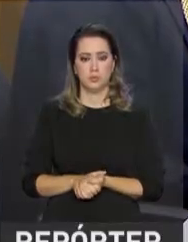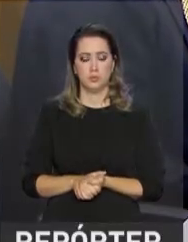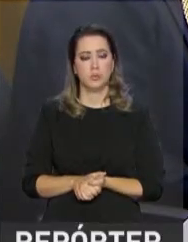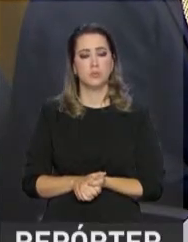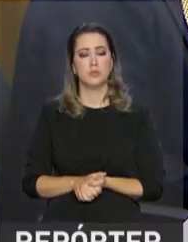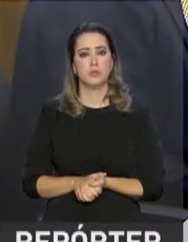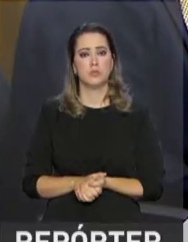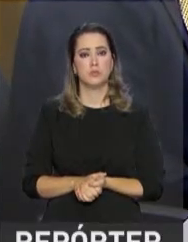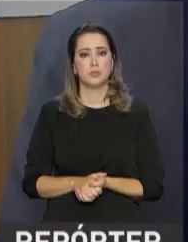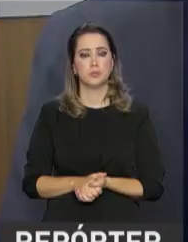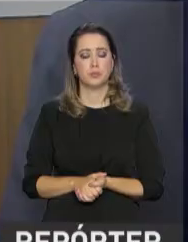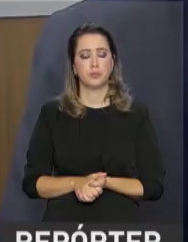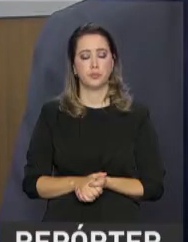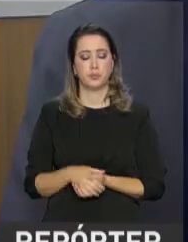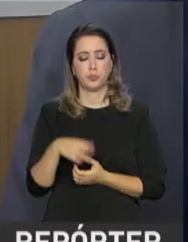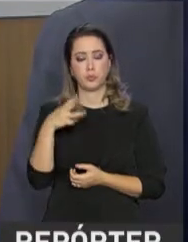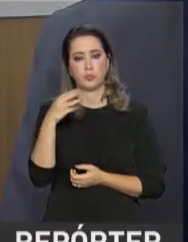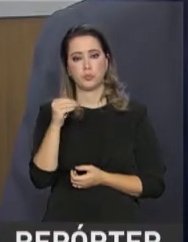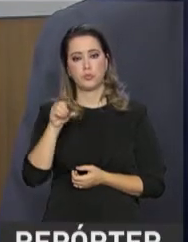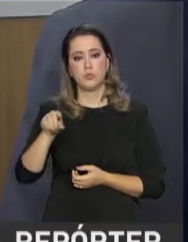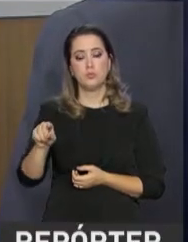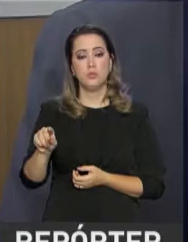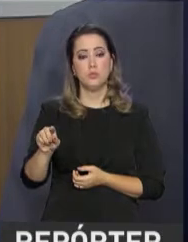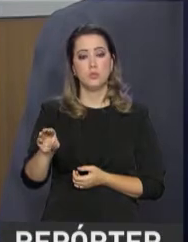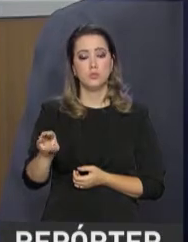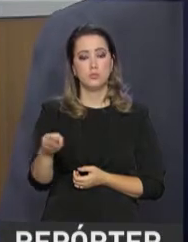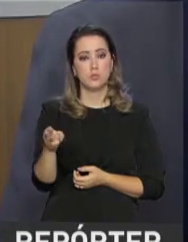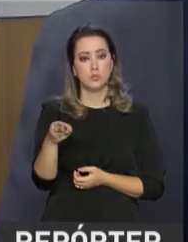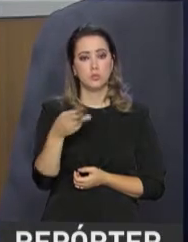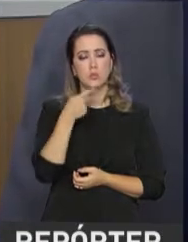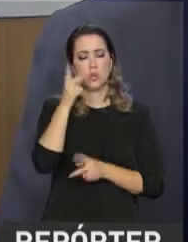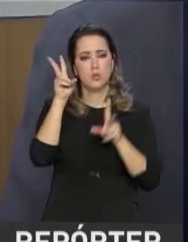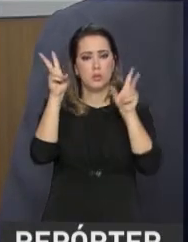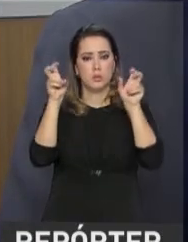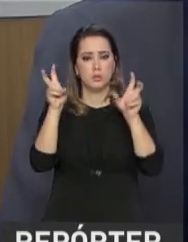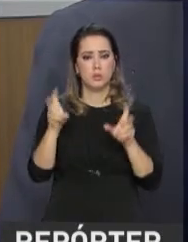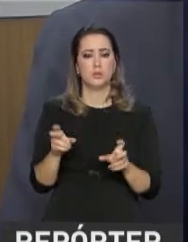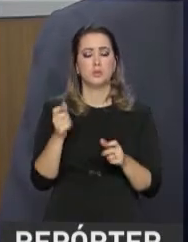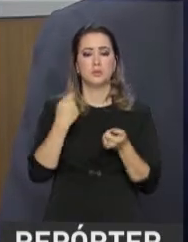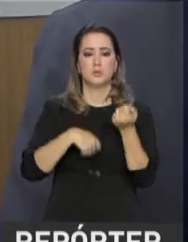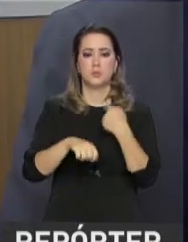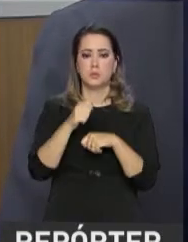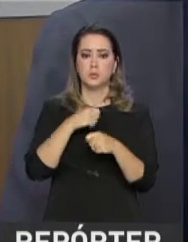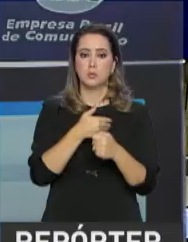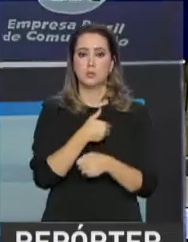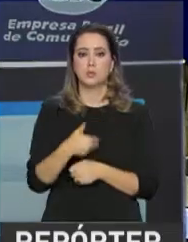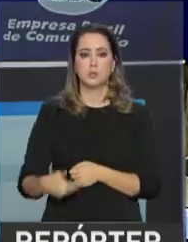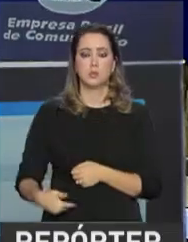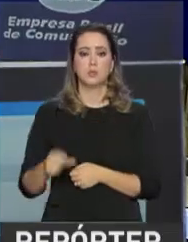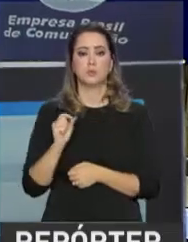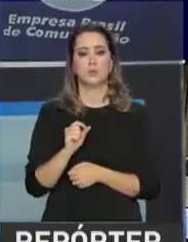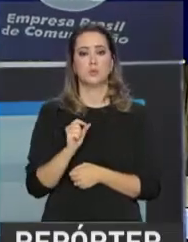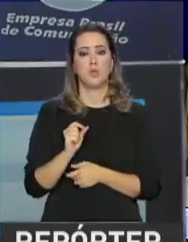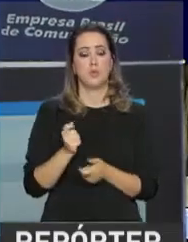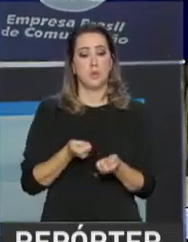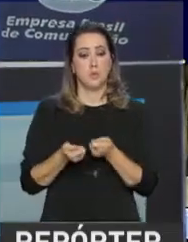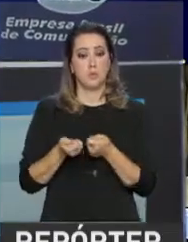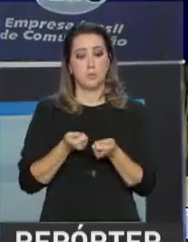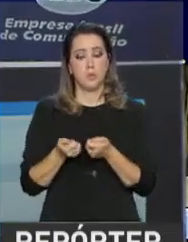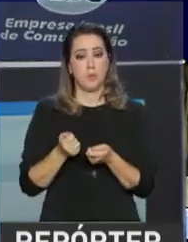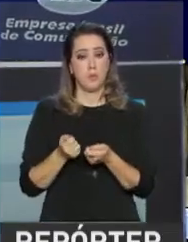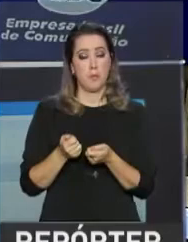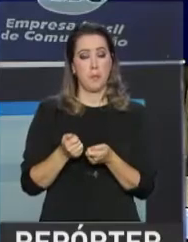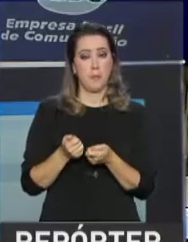durante meia hora o ministro falou sobre temas relacionados aduz a área econômica do governo como reajuste de